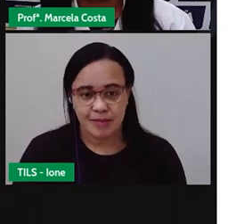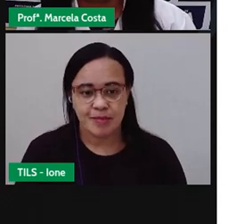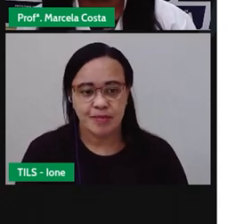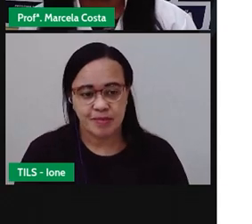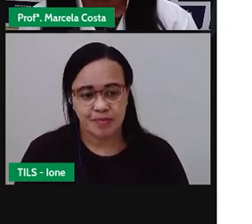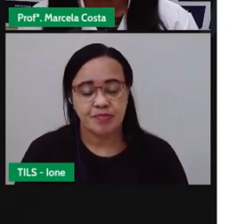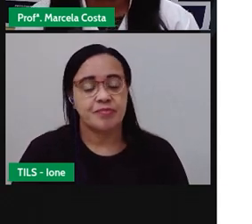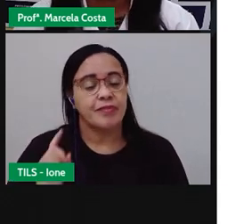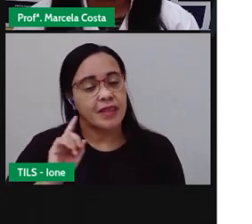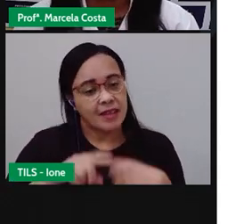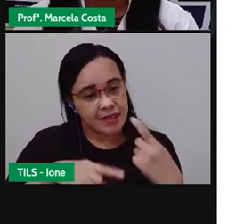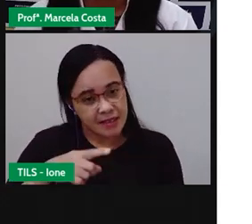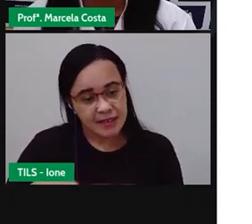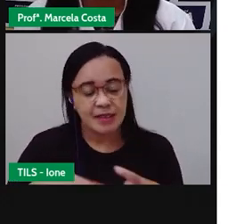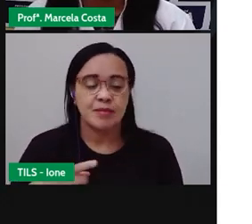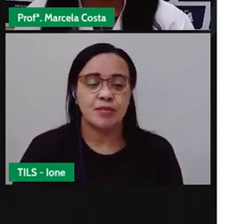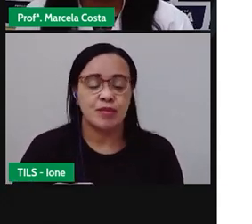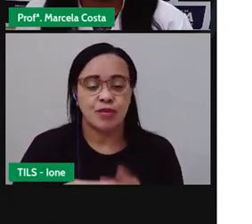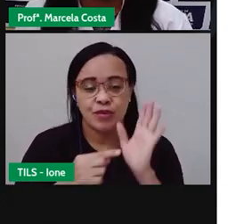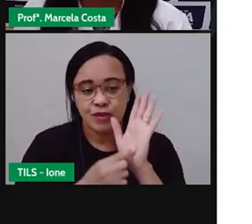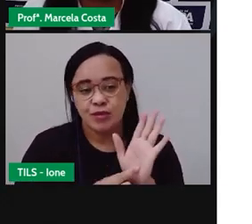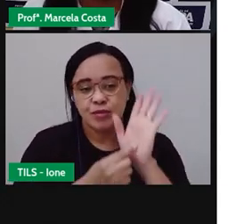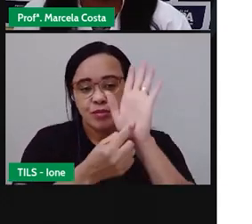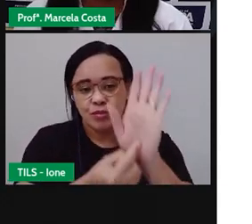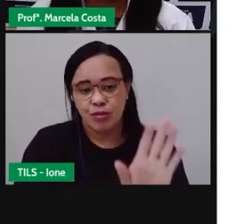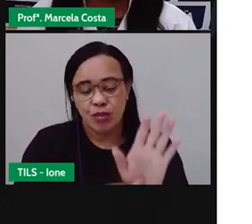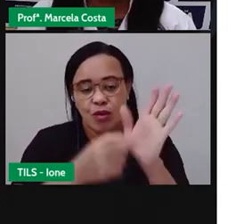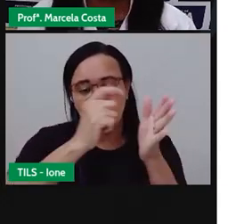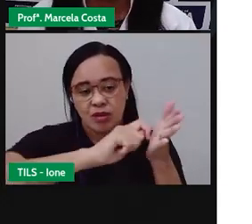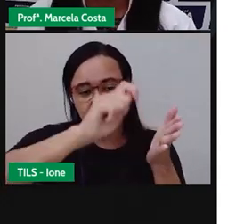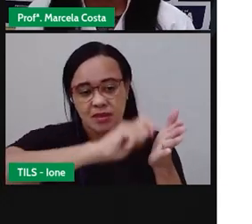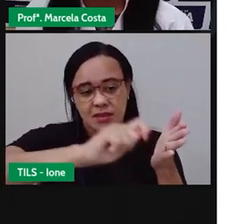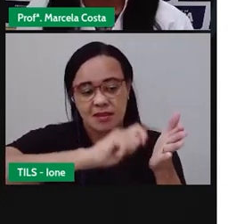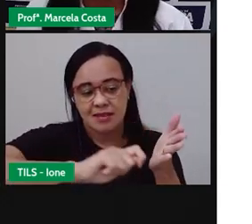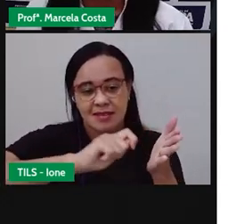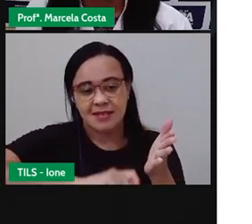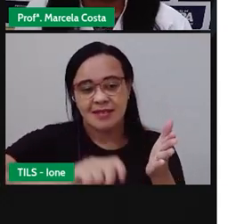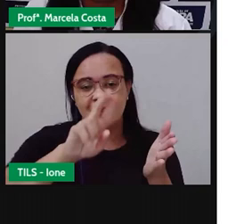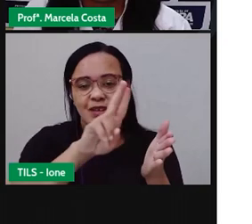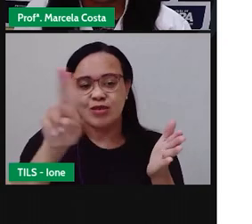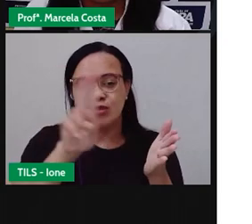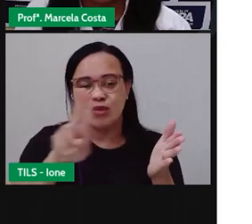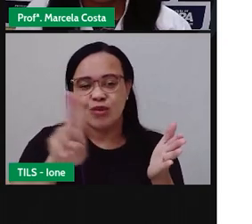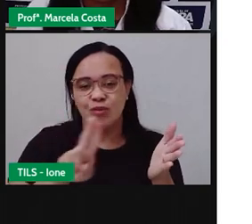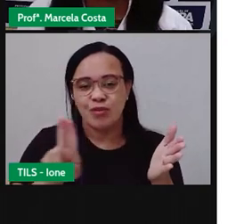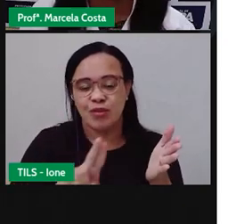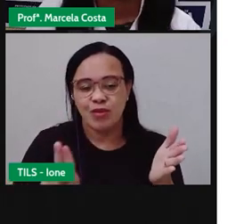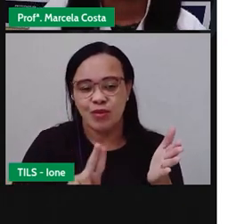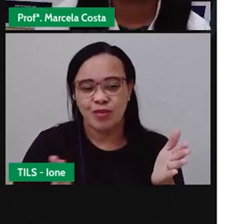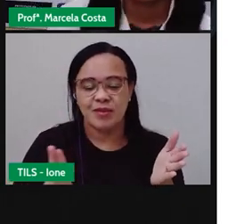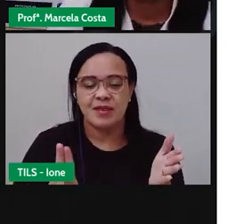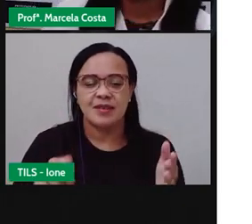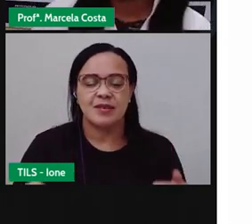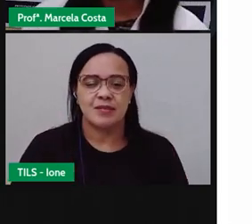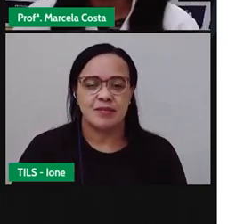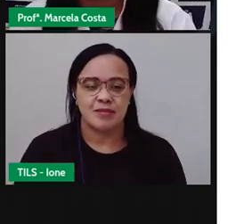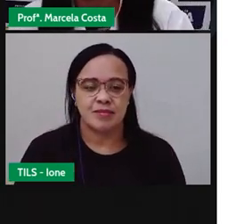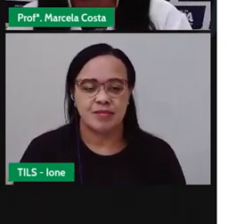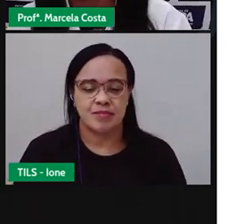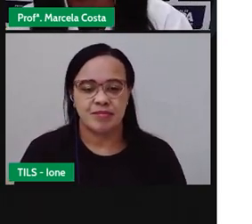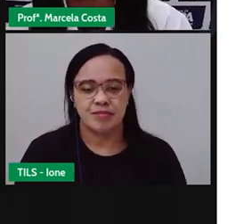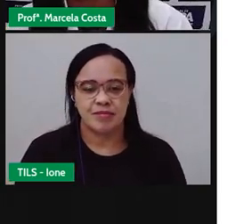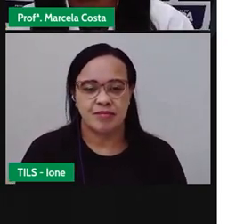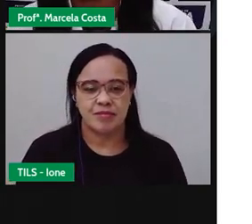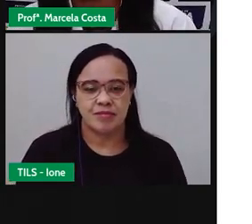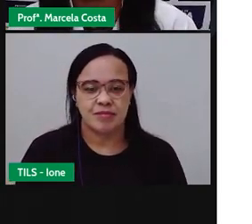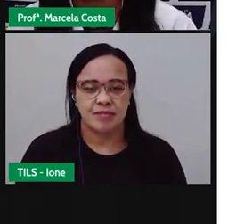Ah tá então eu mostrar a escrita desse trabalho então